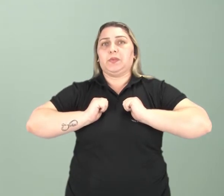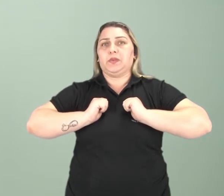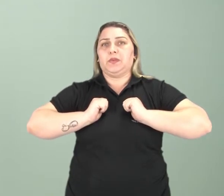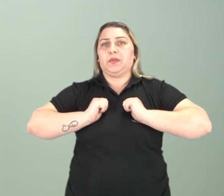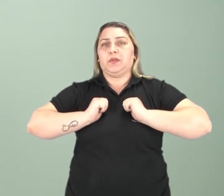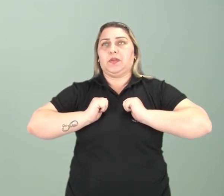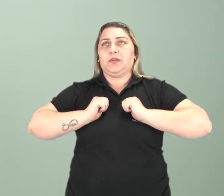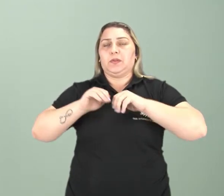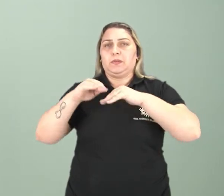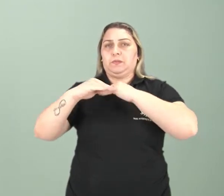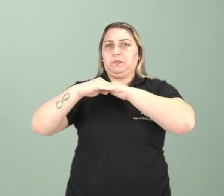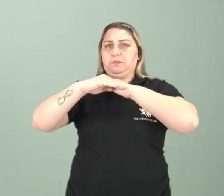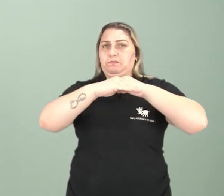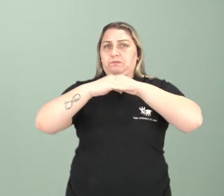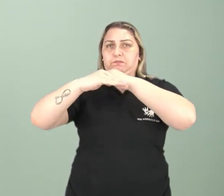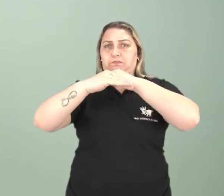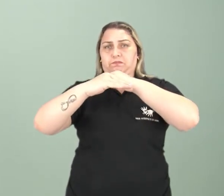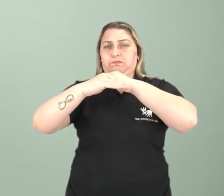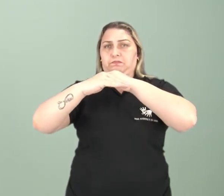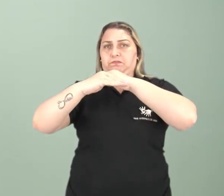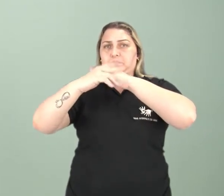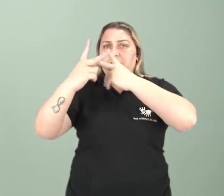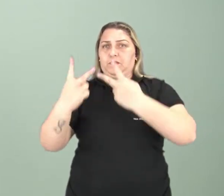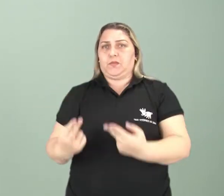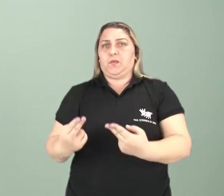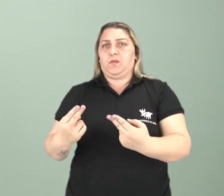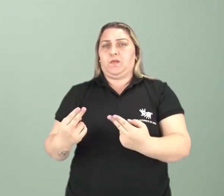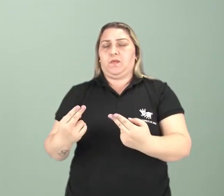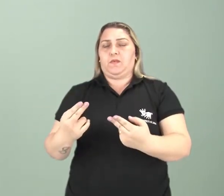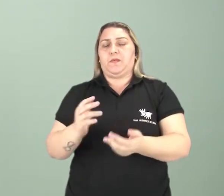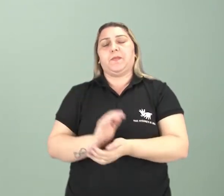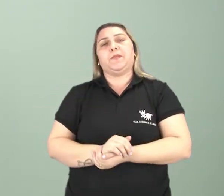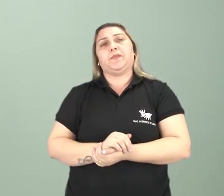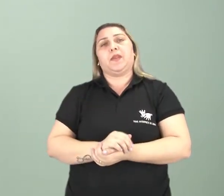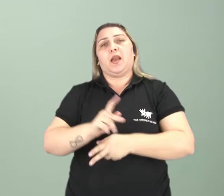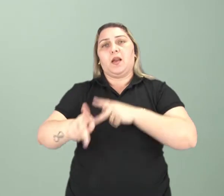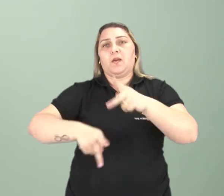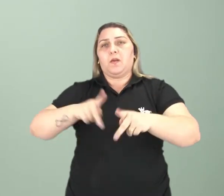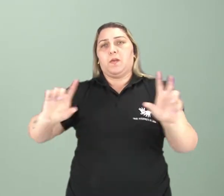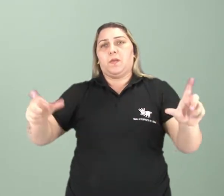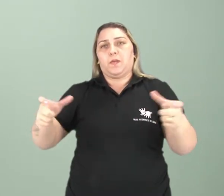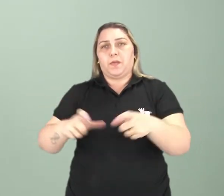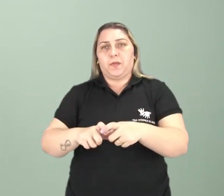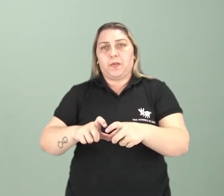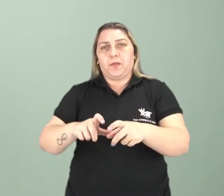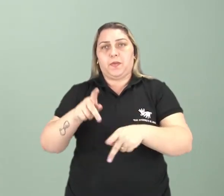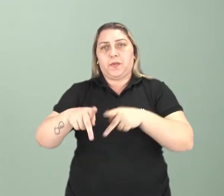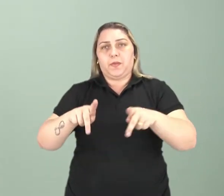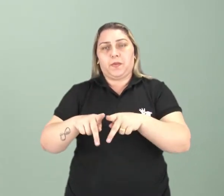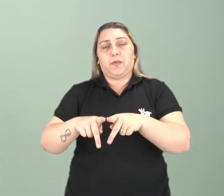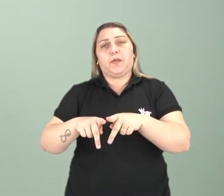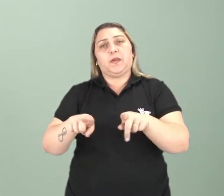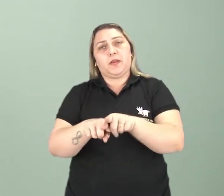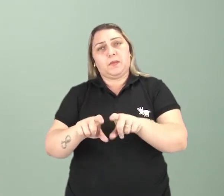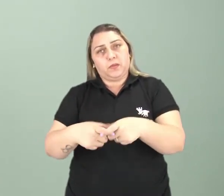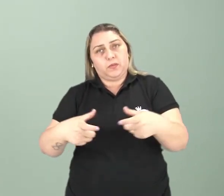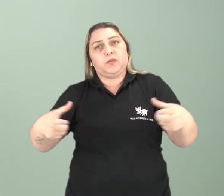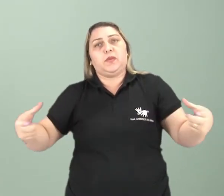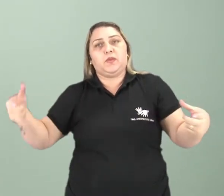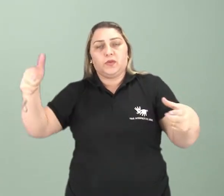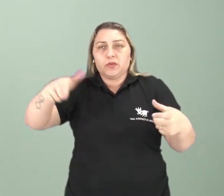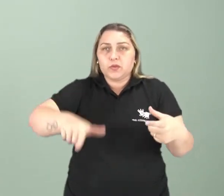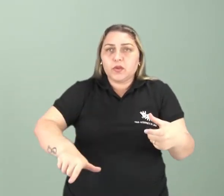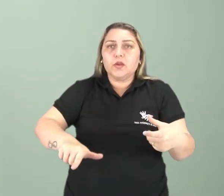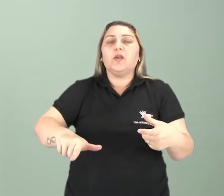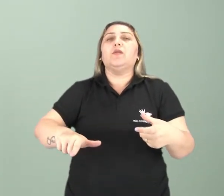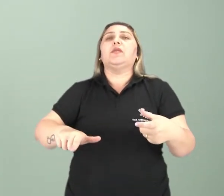de uma forma alinhada e homogênea ao longo da história. A população ela diminuiu, ela retraiu e ela expandiu